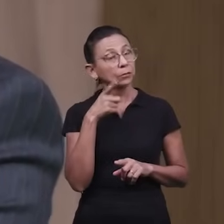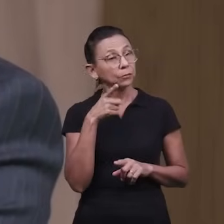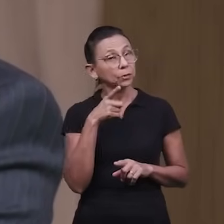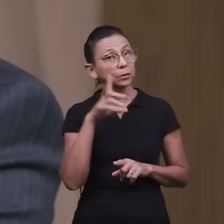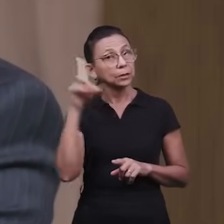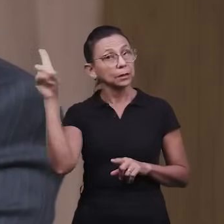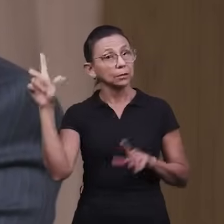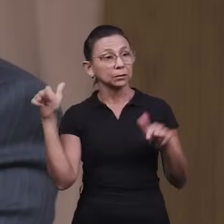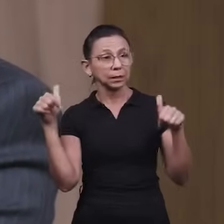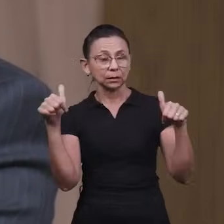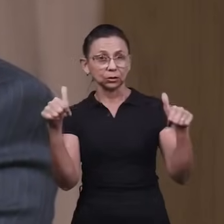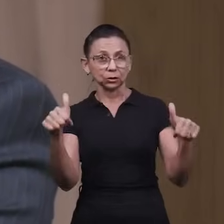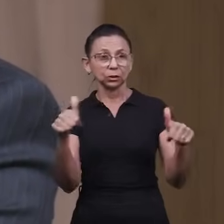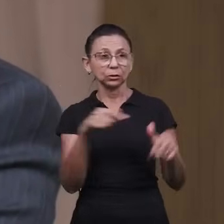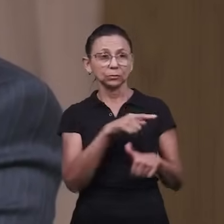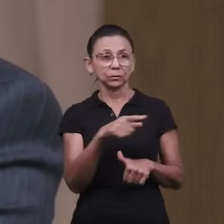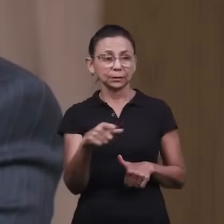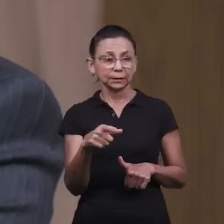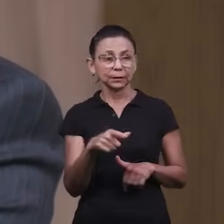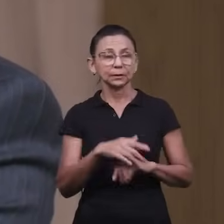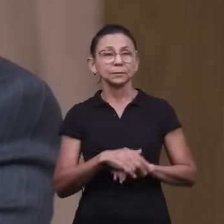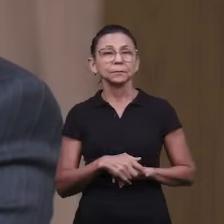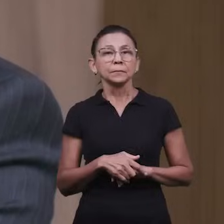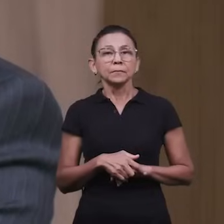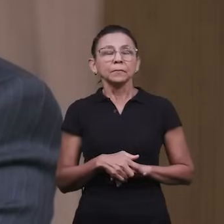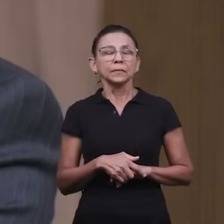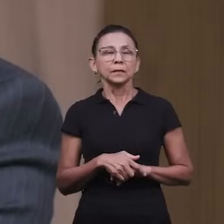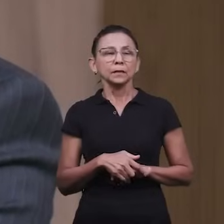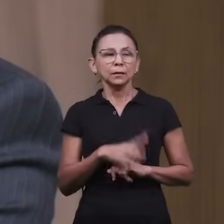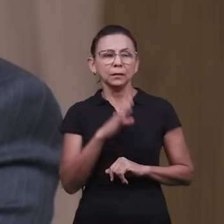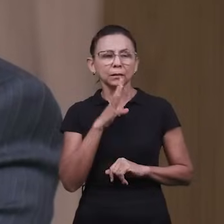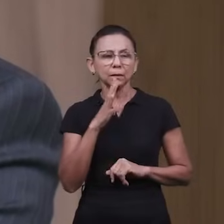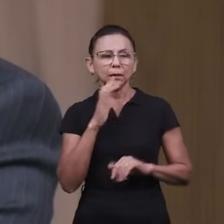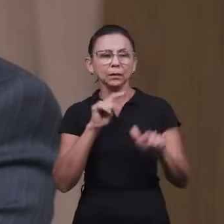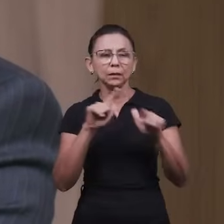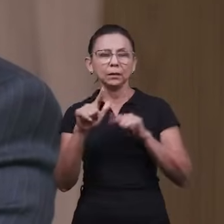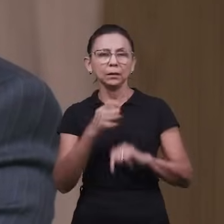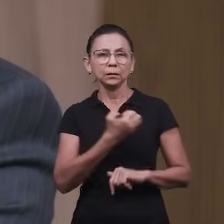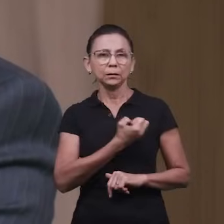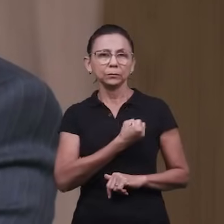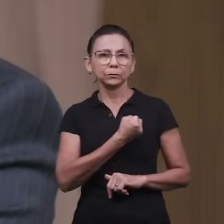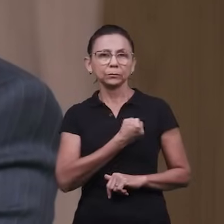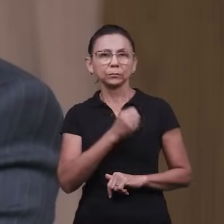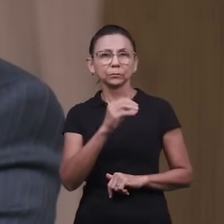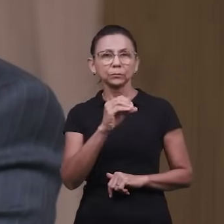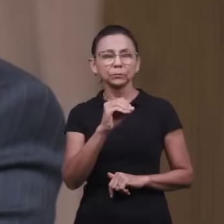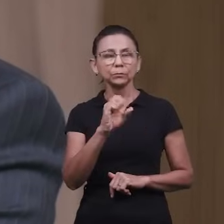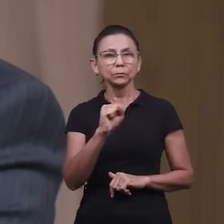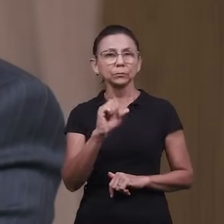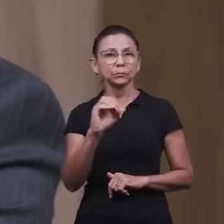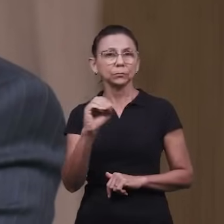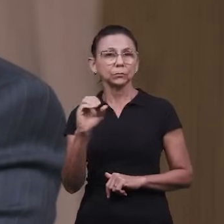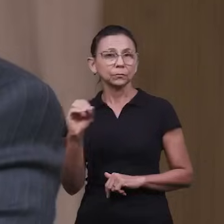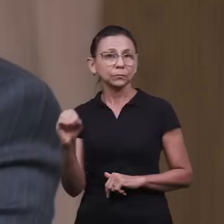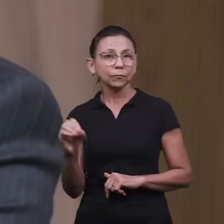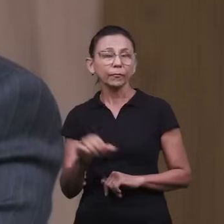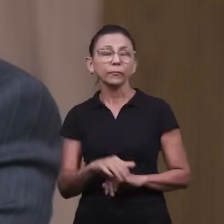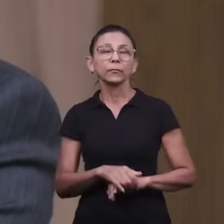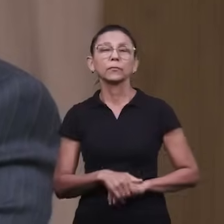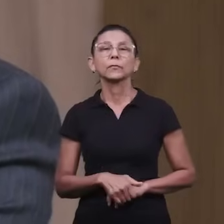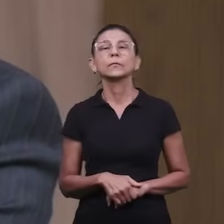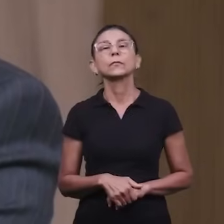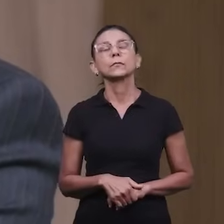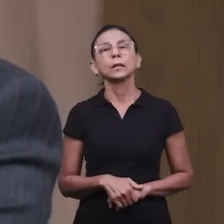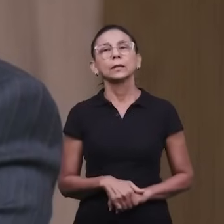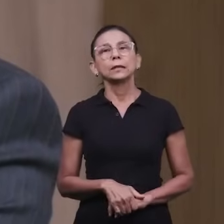Vocês estão tomando conhecimento desse trabalho. E ela falou, olha, eu estou aqui já tem aproximadamente 3